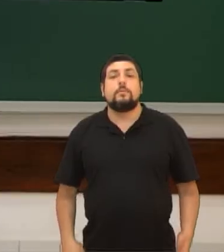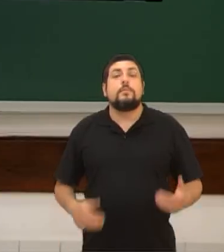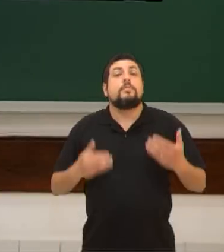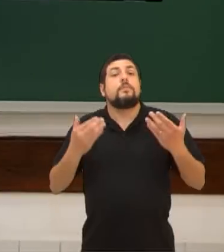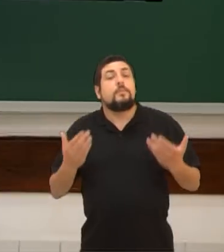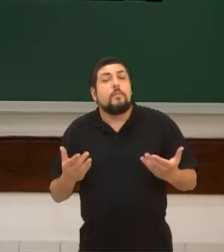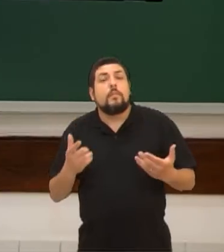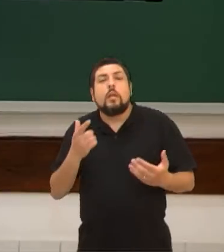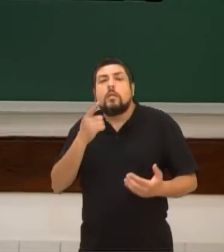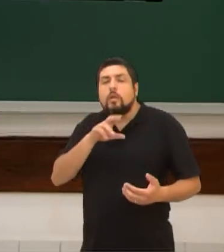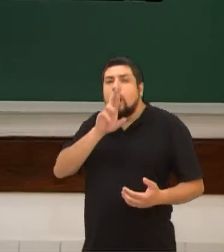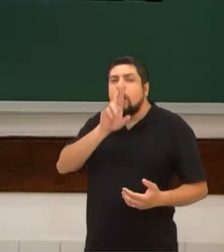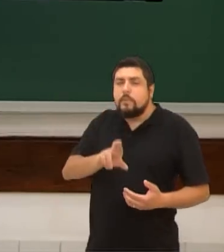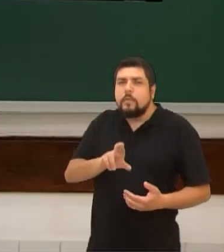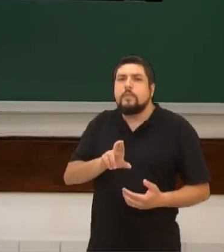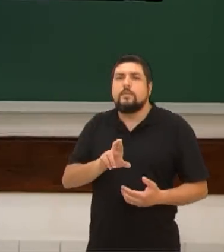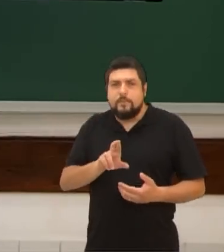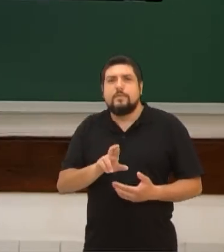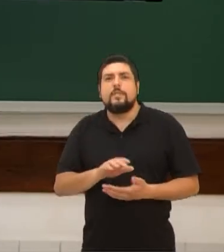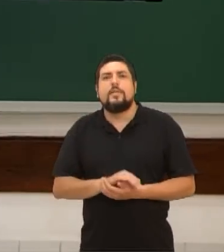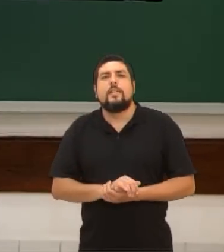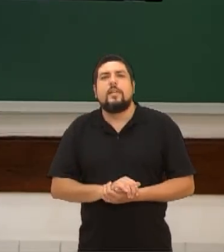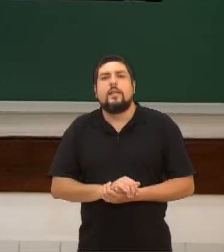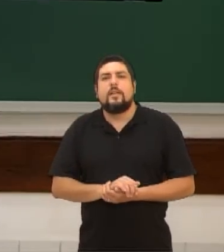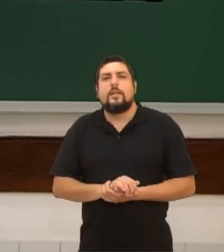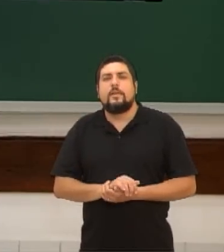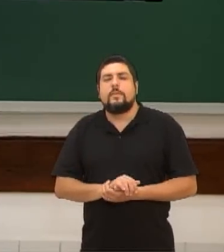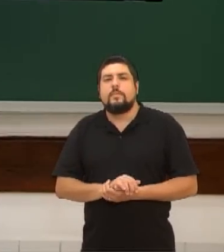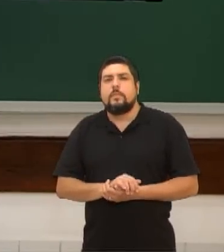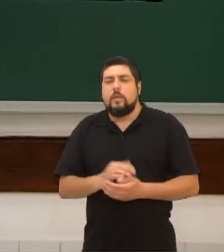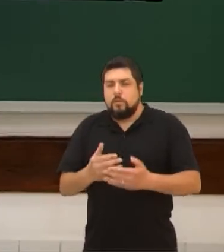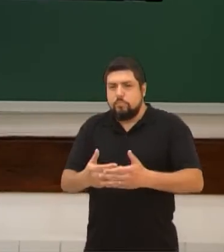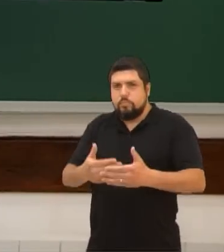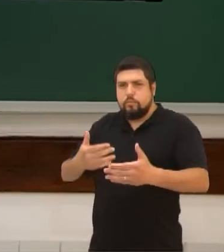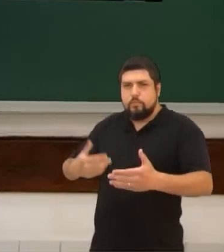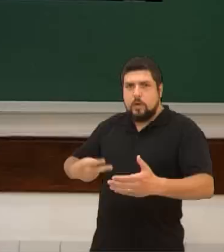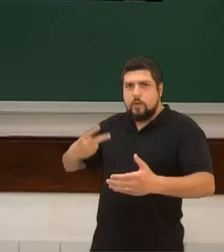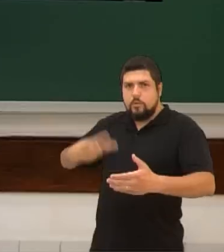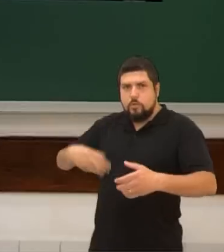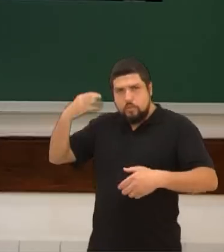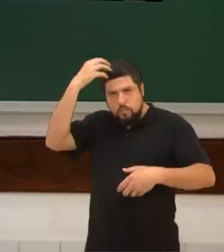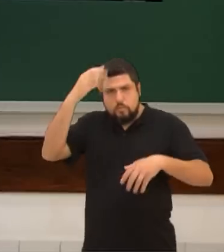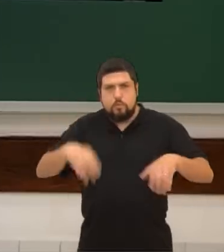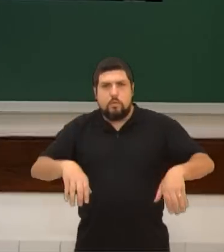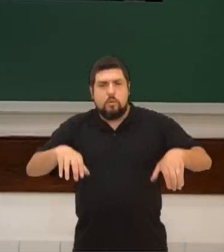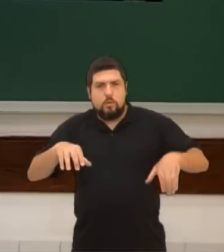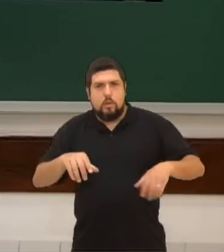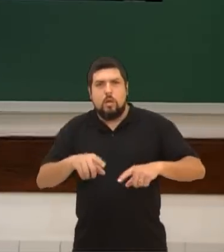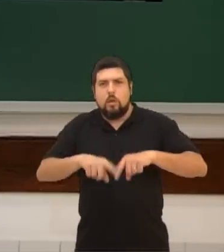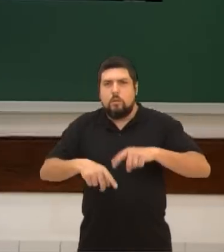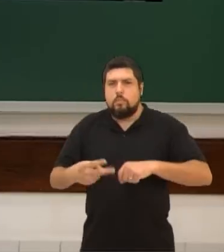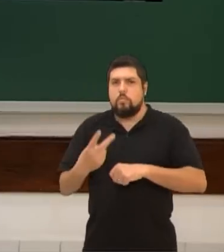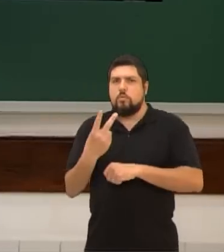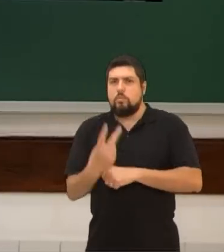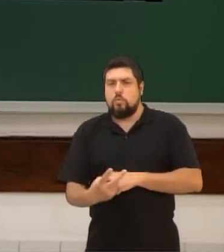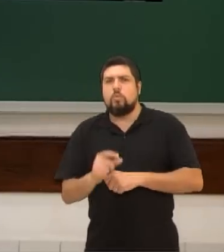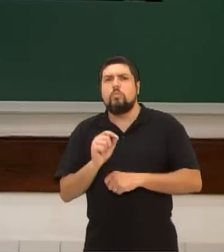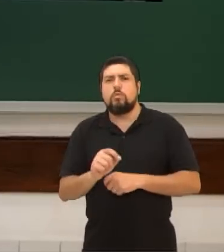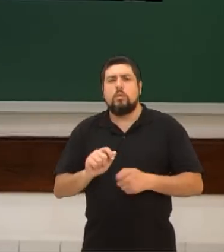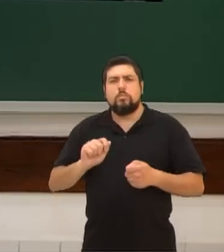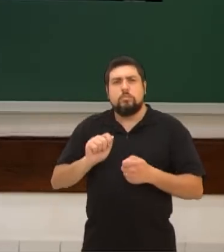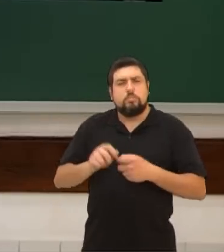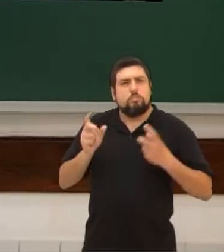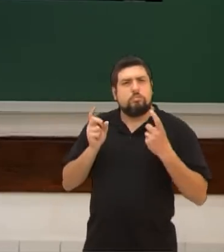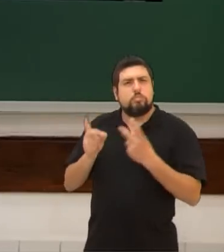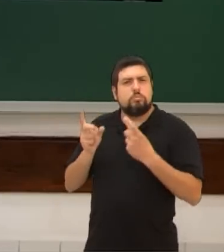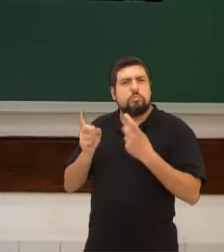E aí, pessoal, conseguiram resolver o nosso exercício? Durante o segundo reinado, quais eram os dois produtos, os dois principais produtos